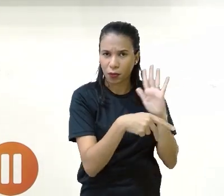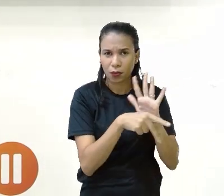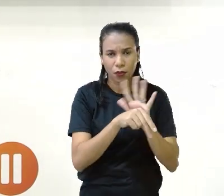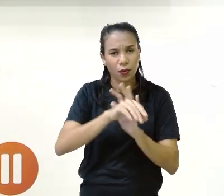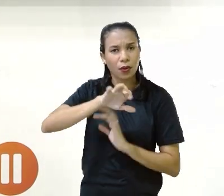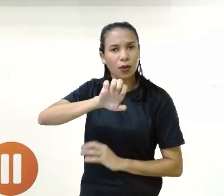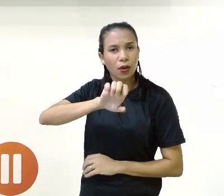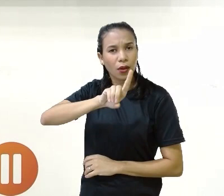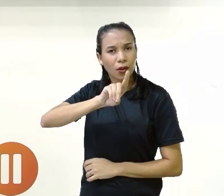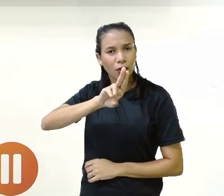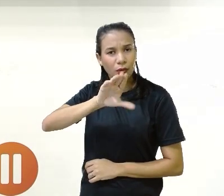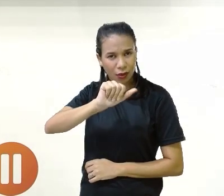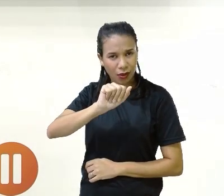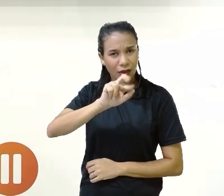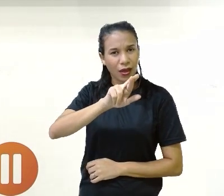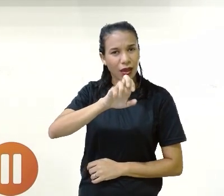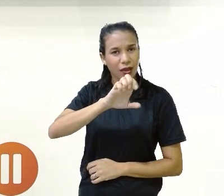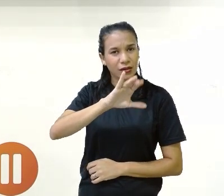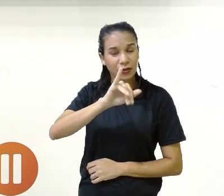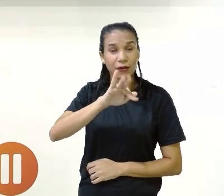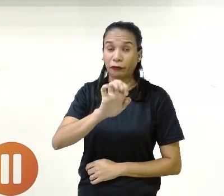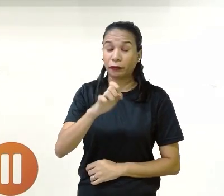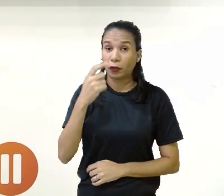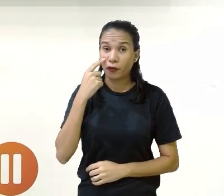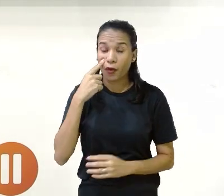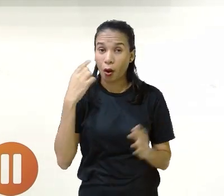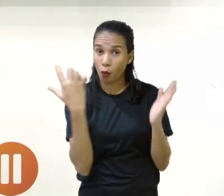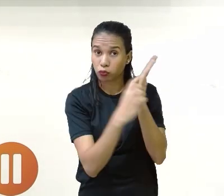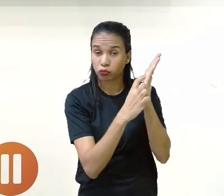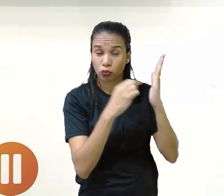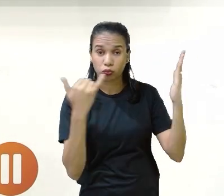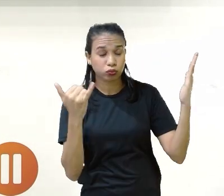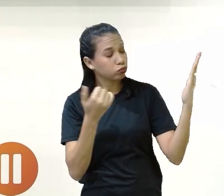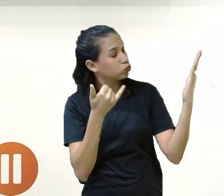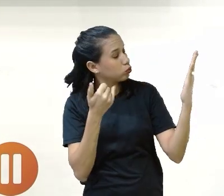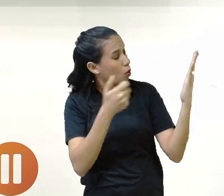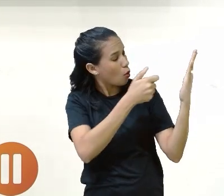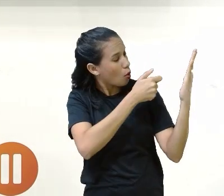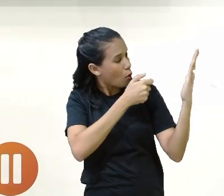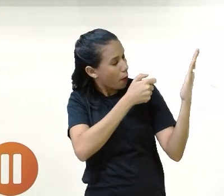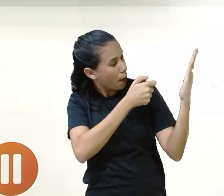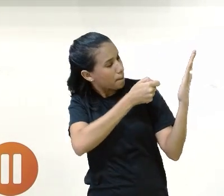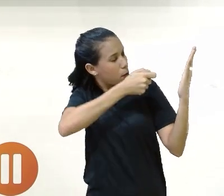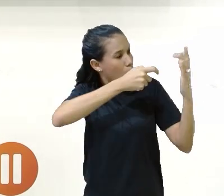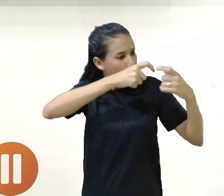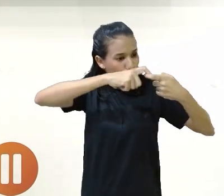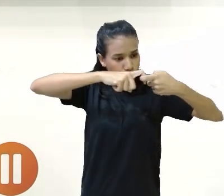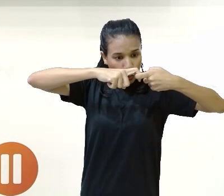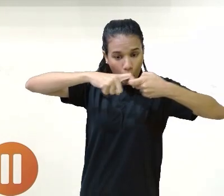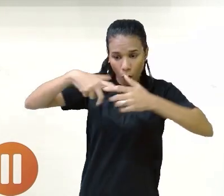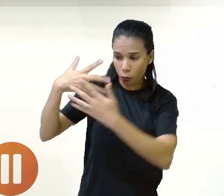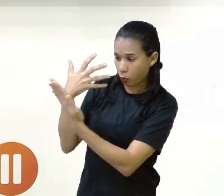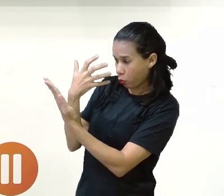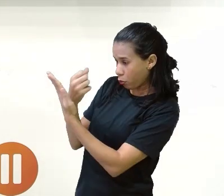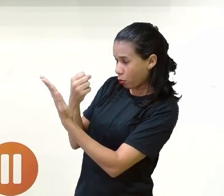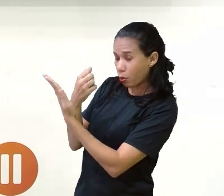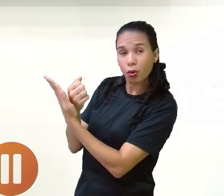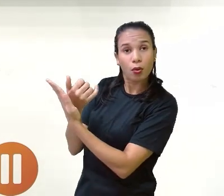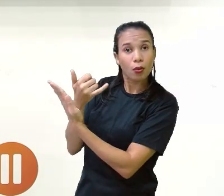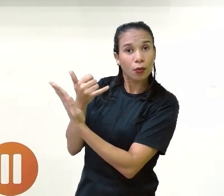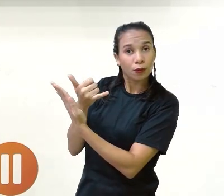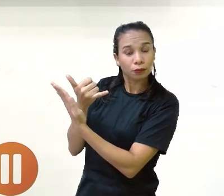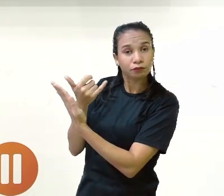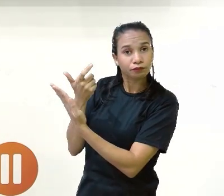Educa Recife, acessa o QR Code que vai aparecer na tua telinha, baixa, vai lá,